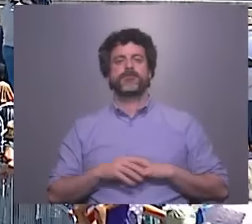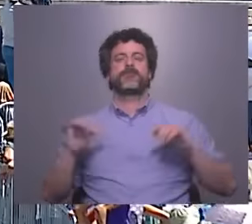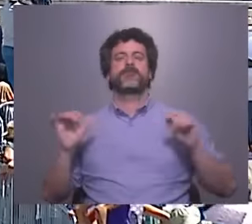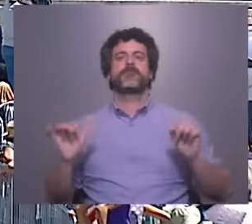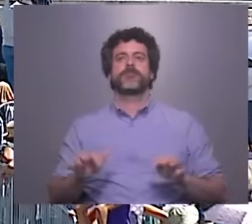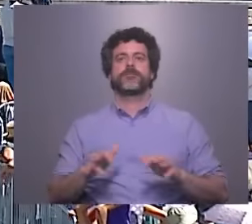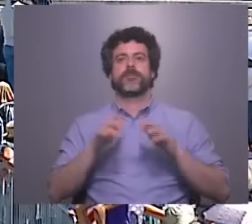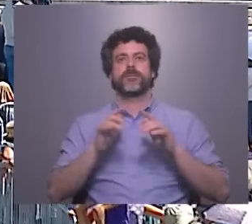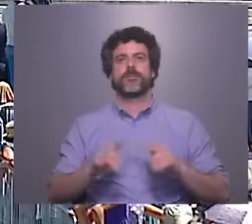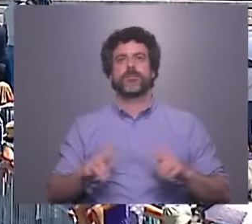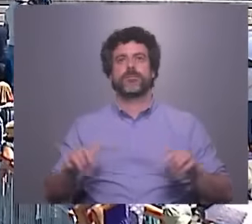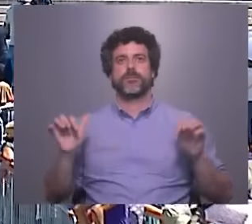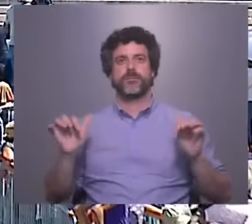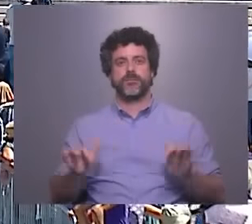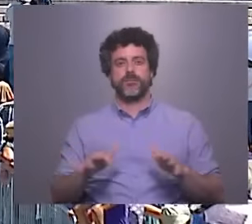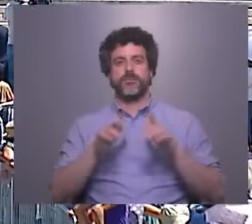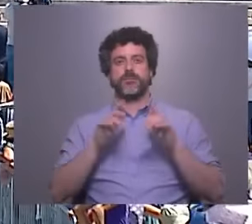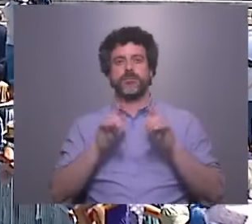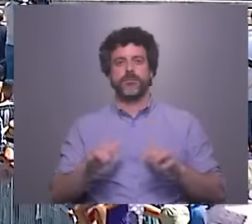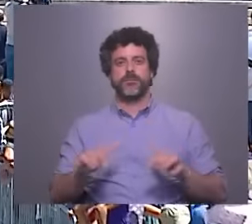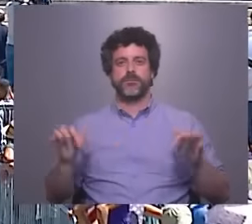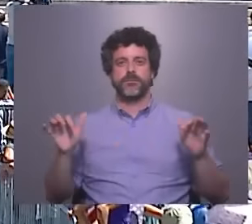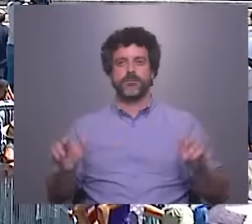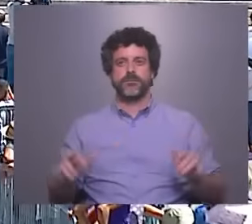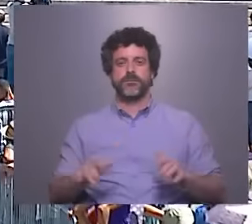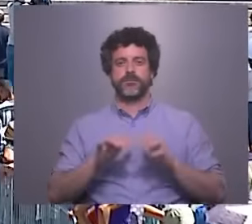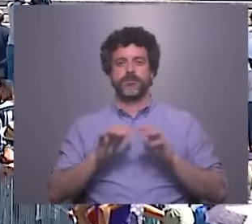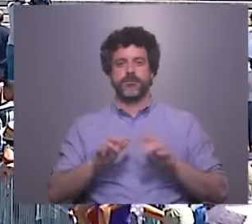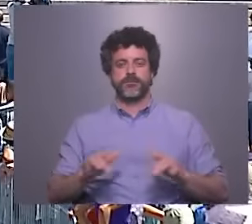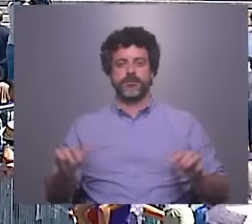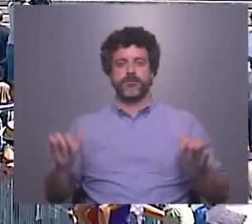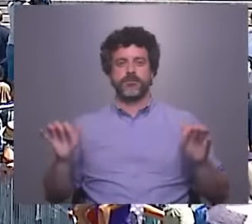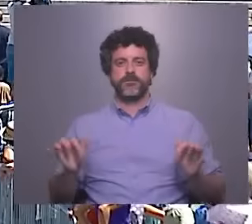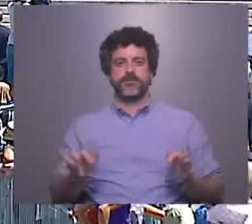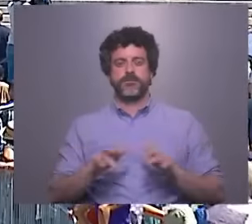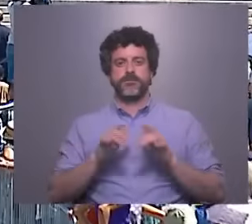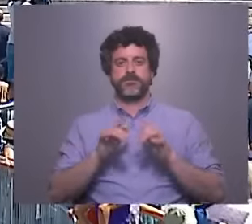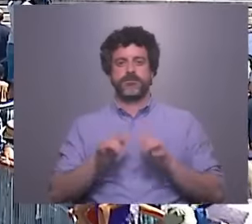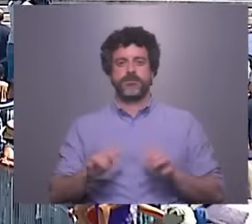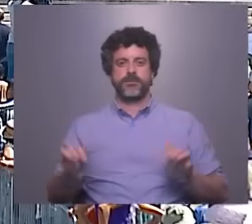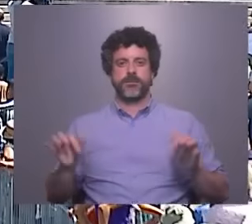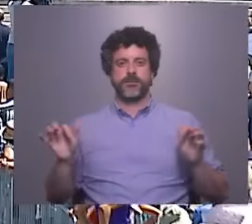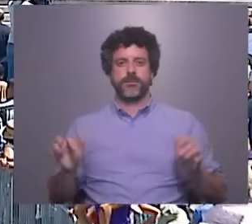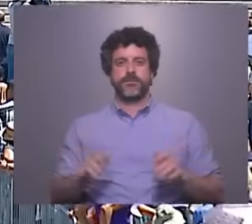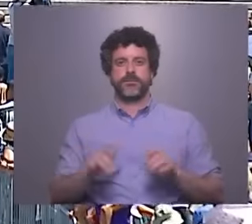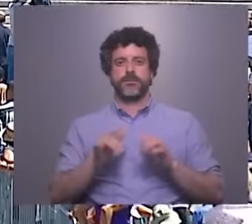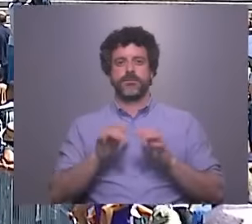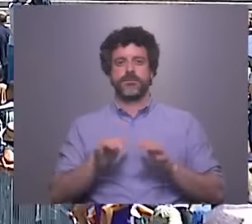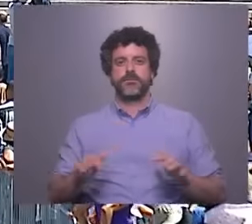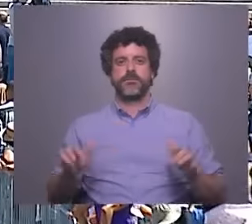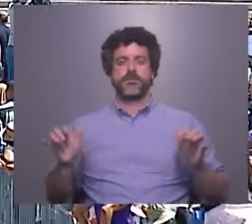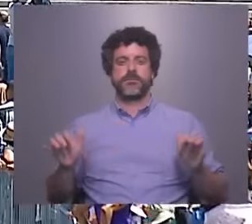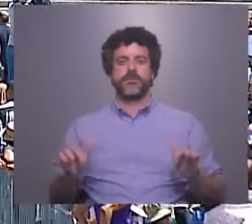nós, deo gracias, graças a Deus.